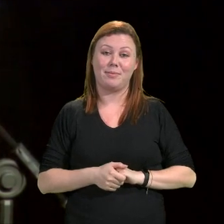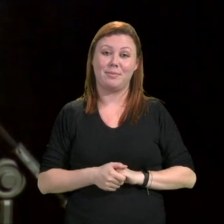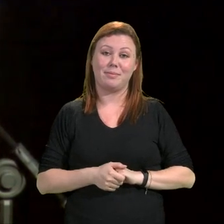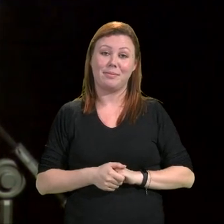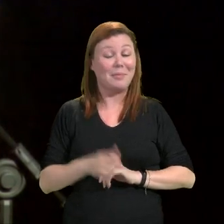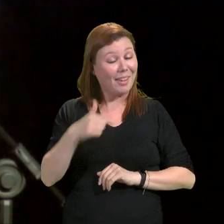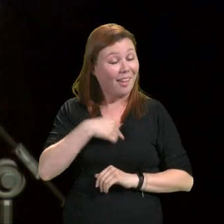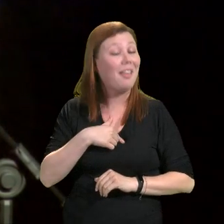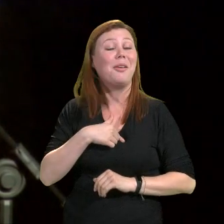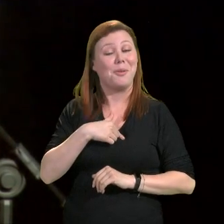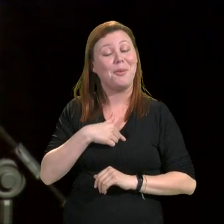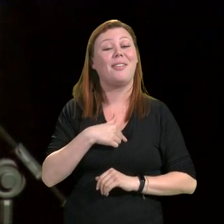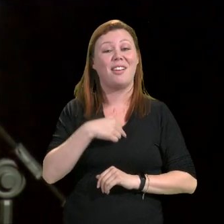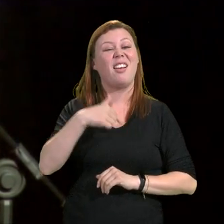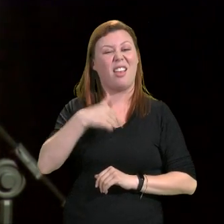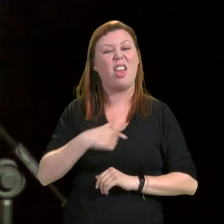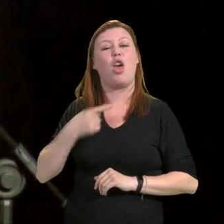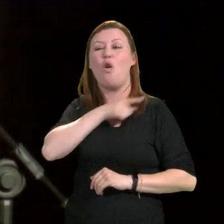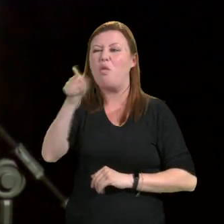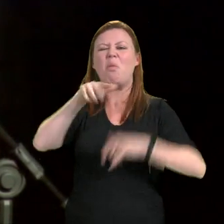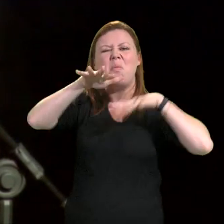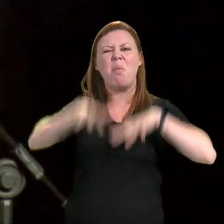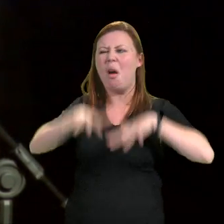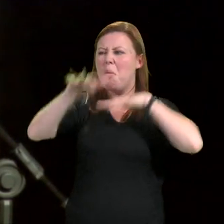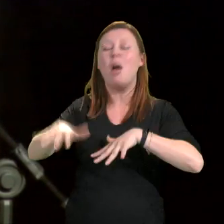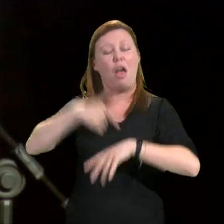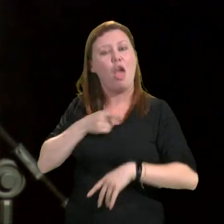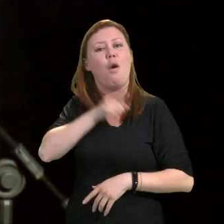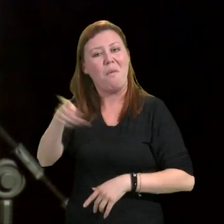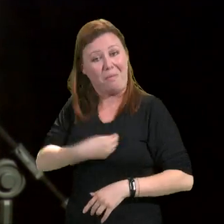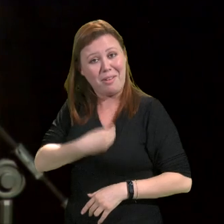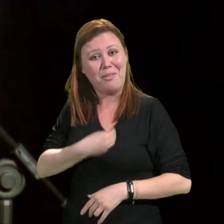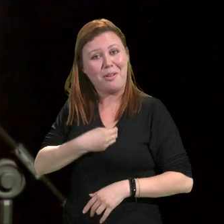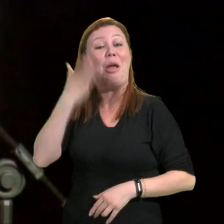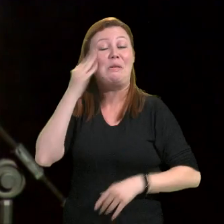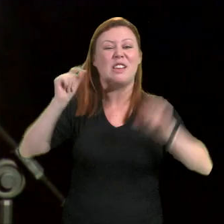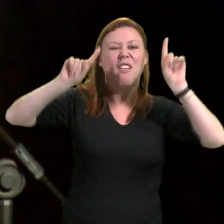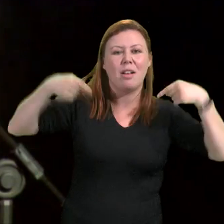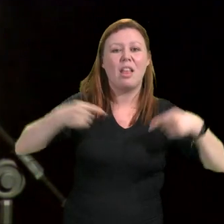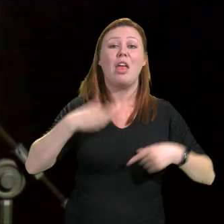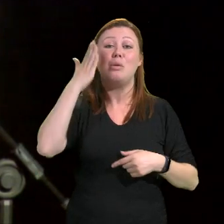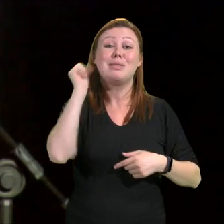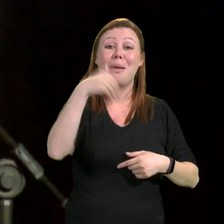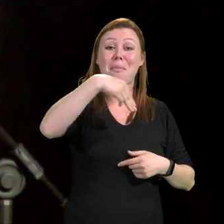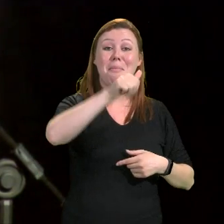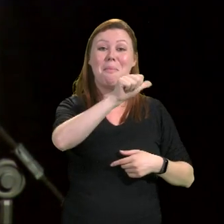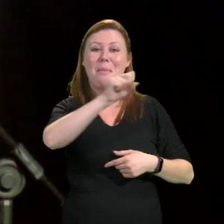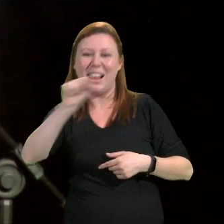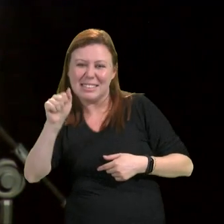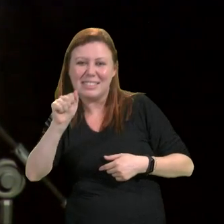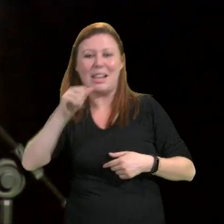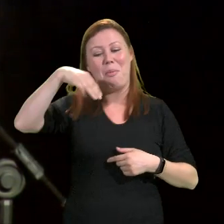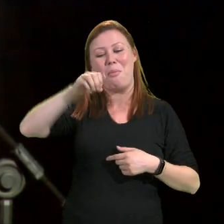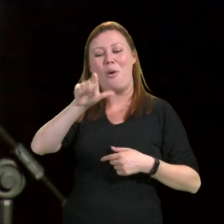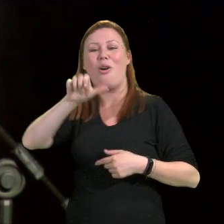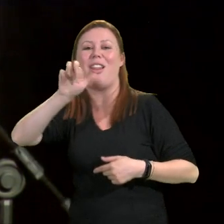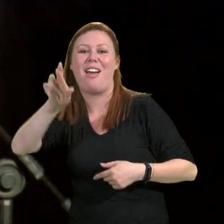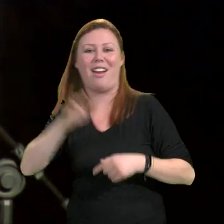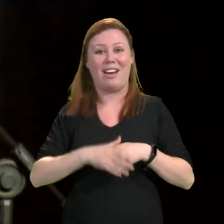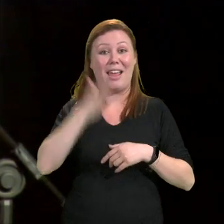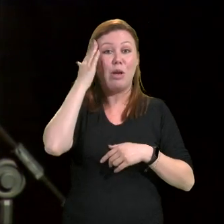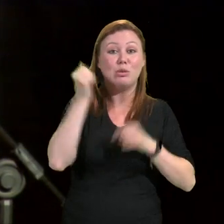E eu estava protestando. E mais do que a fórmula da água, eu sei a massa molar da água, eu sei o ângulo de ligação da